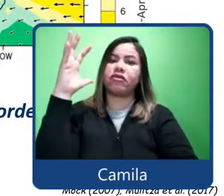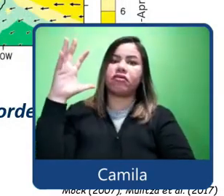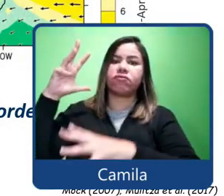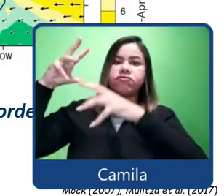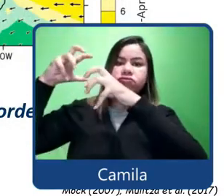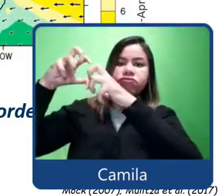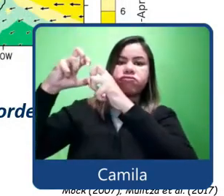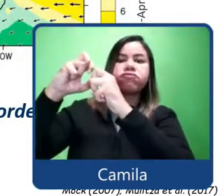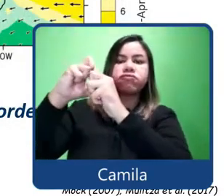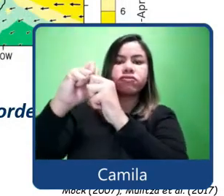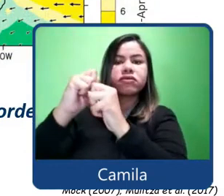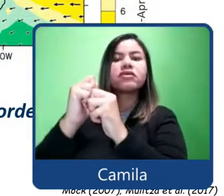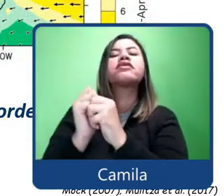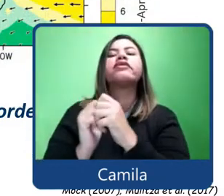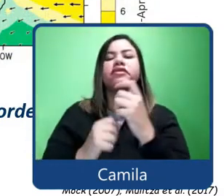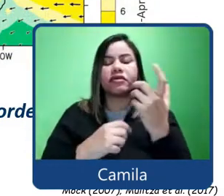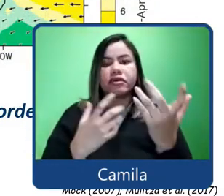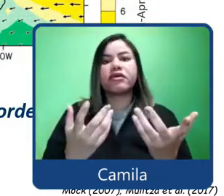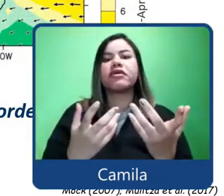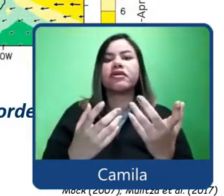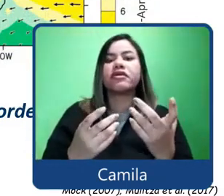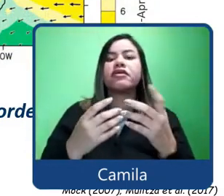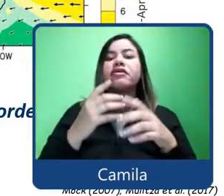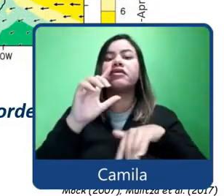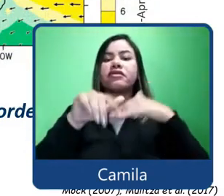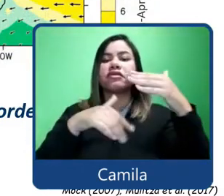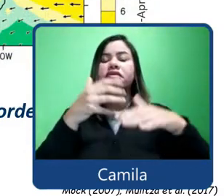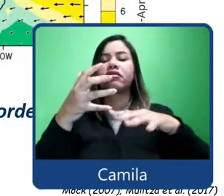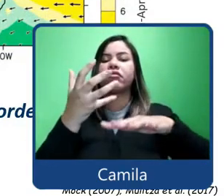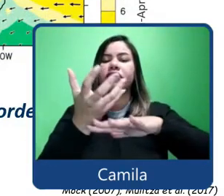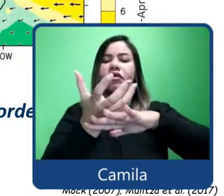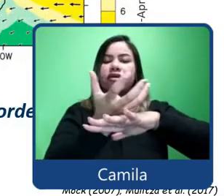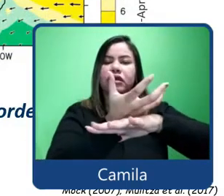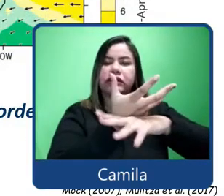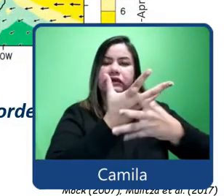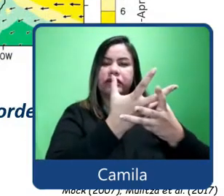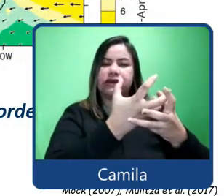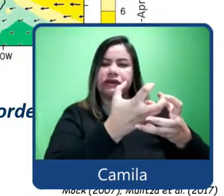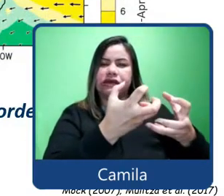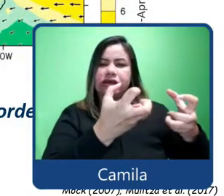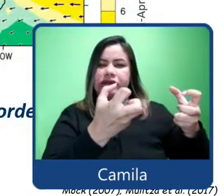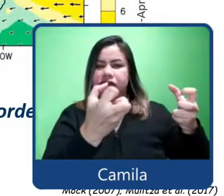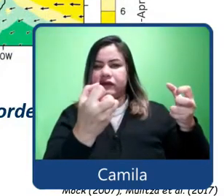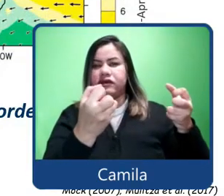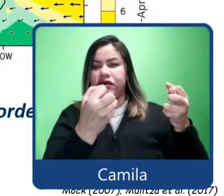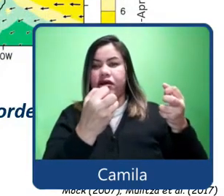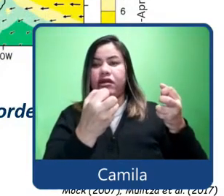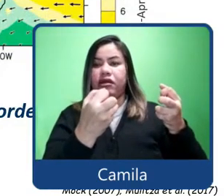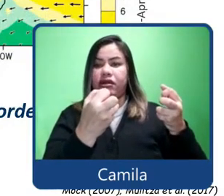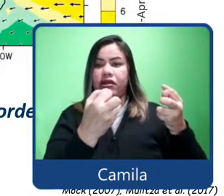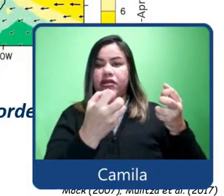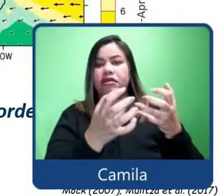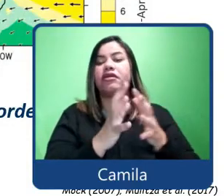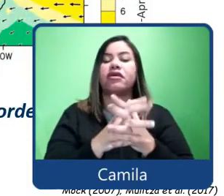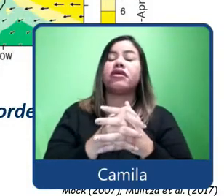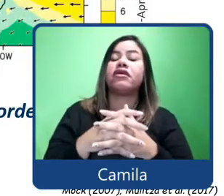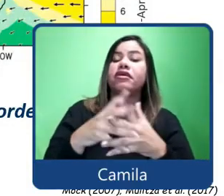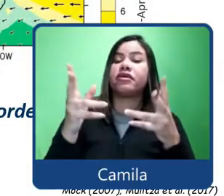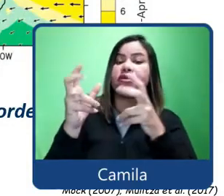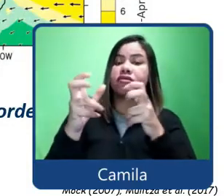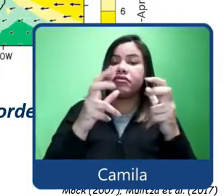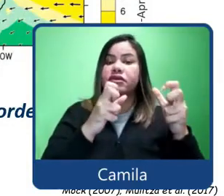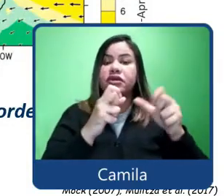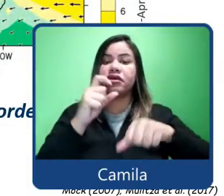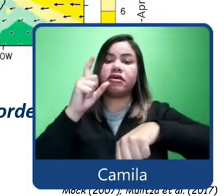valores, maior a presença da vegetação mais seca, gramínea, herbáceas. E vejam que, nesse intervalo de tempo aqui chamado